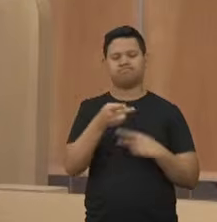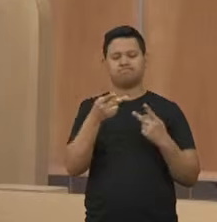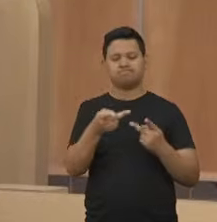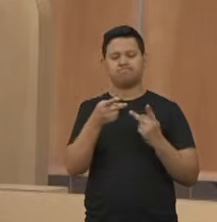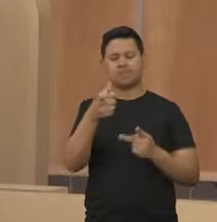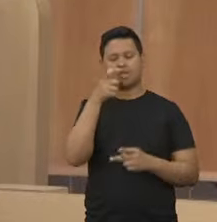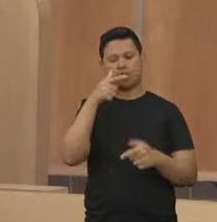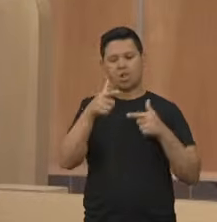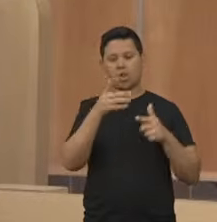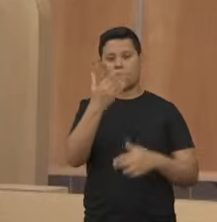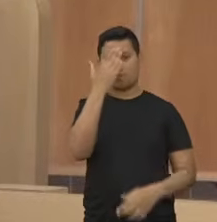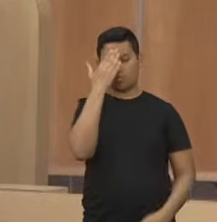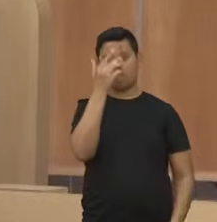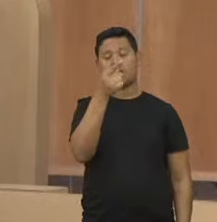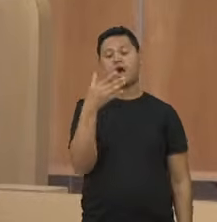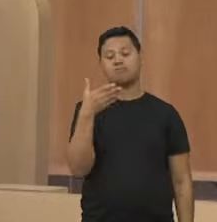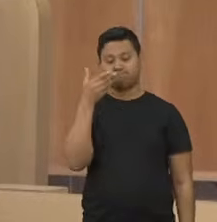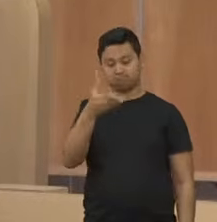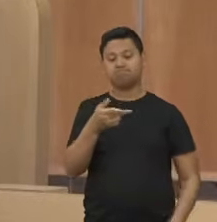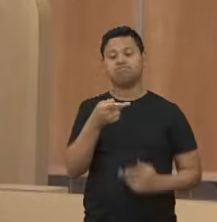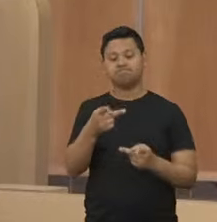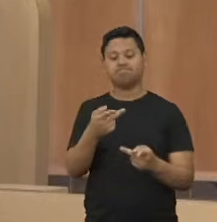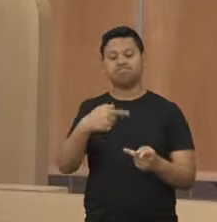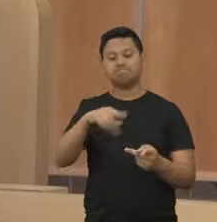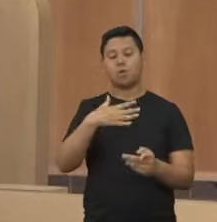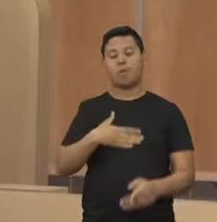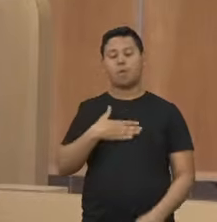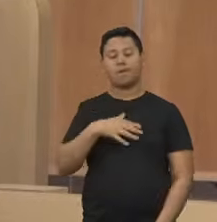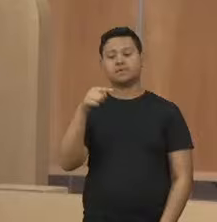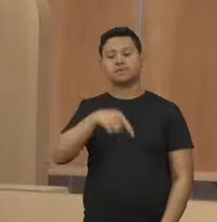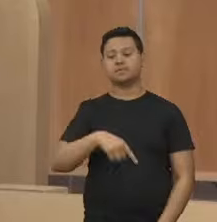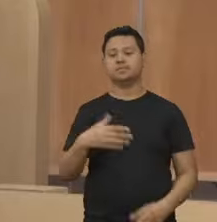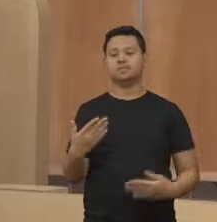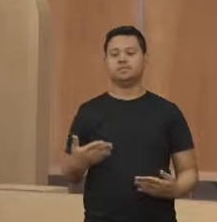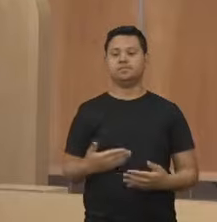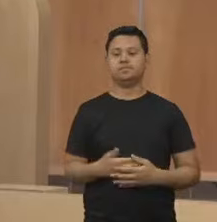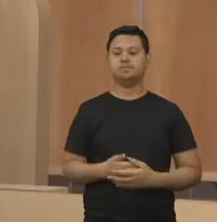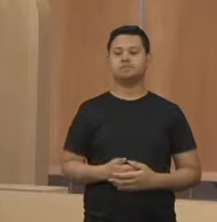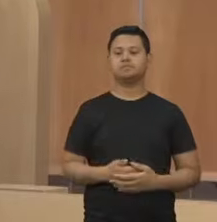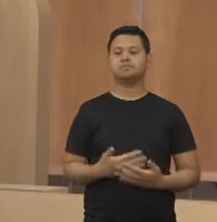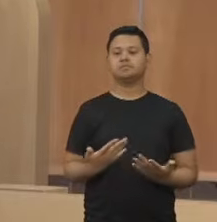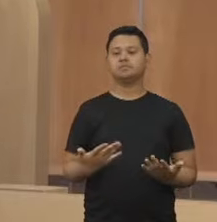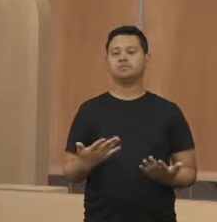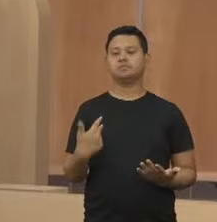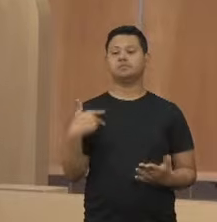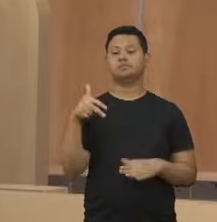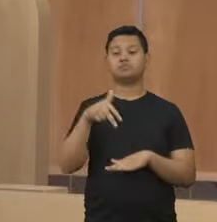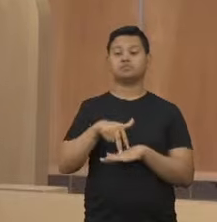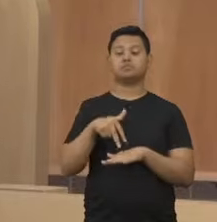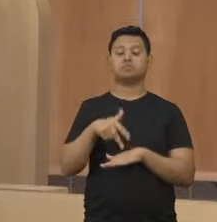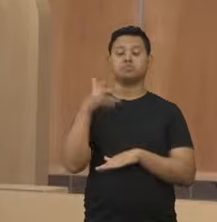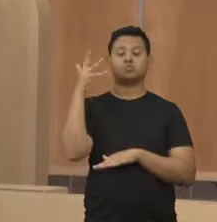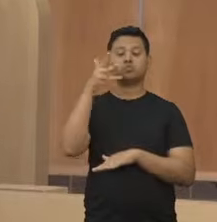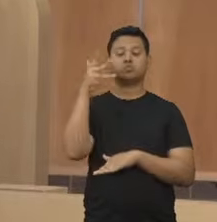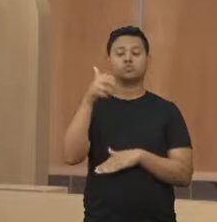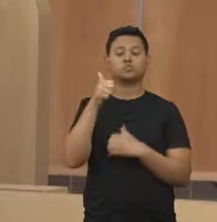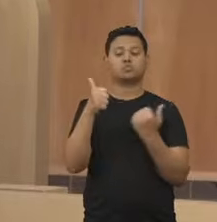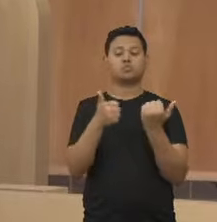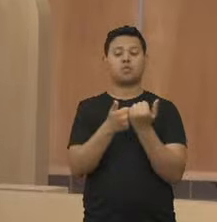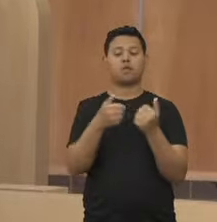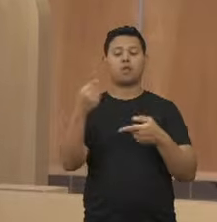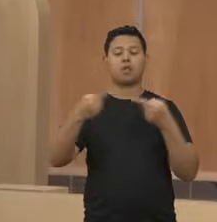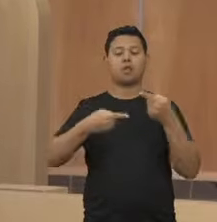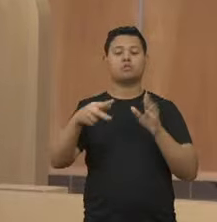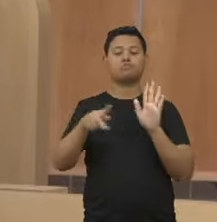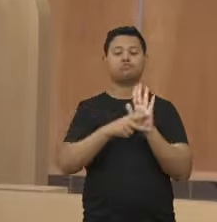nosso trabalho. Obrigado pelo carinho da senhora, viu? É um prazer tê-la aqui. Eu não poderia deixar de subir nessa tribuna para contribuir com a discussão